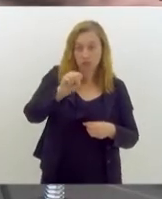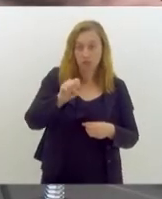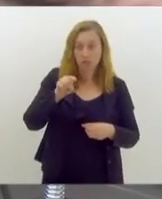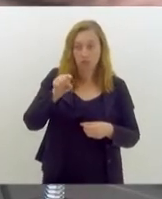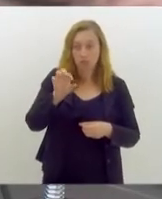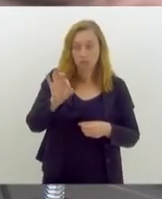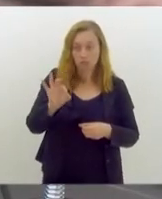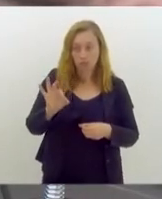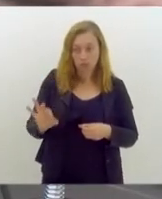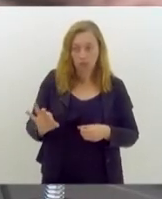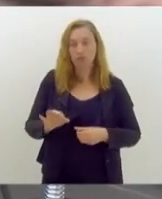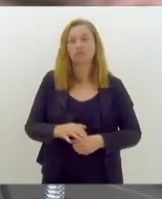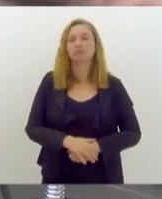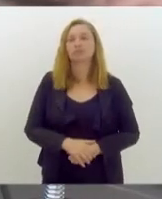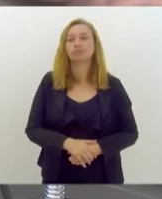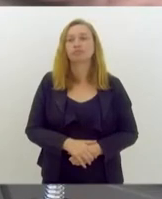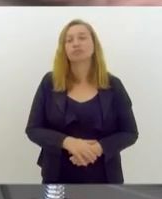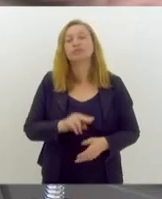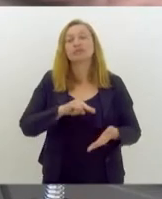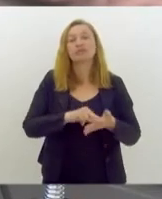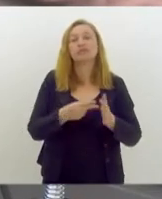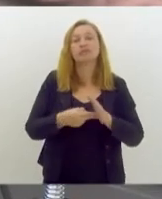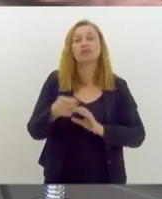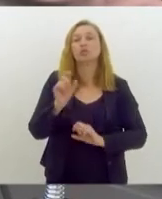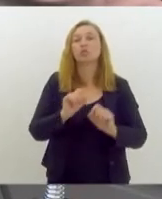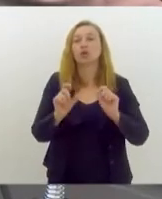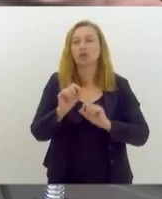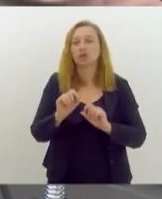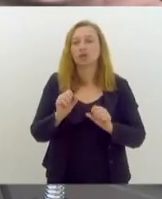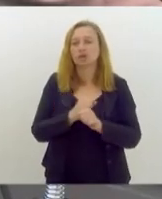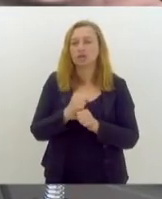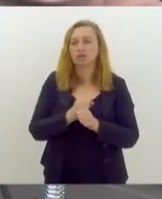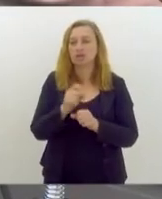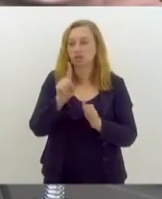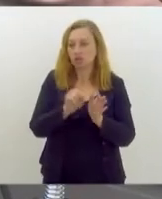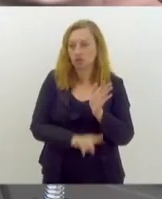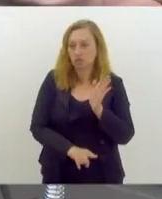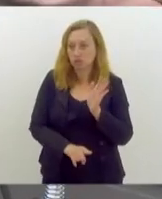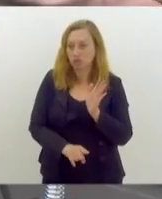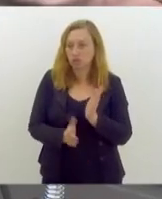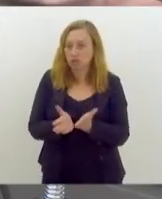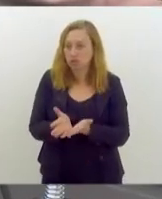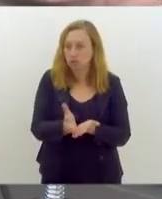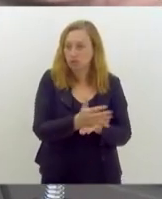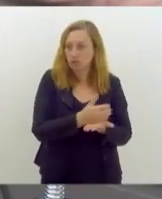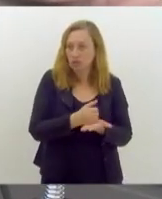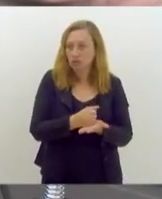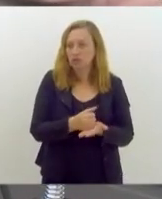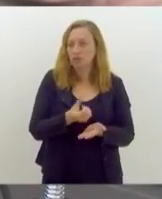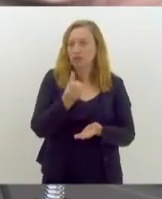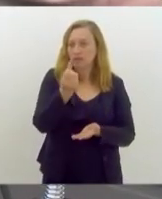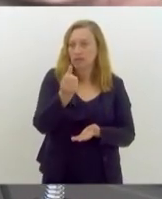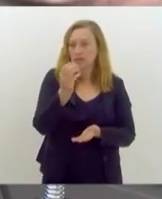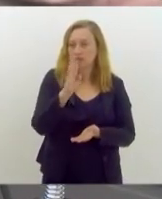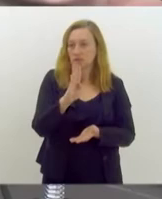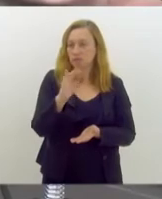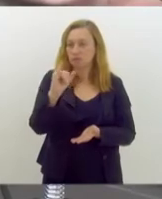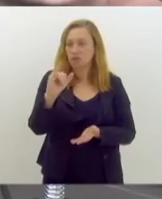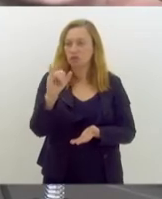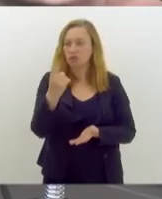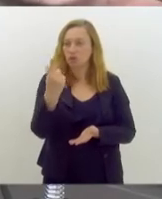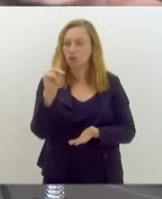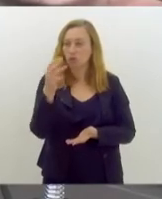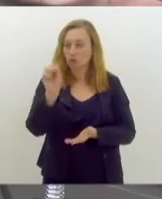percentuais isso significa este ano uma redução de arrecadação de 6 bilhões